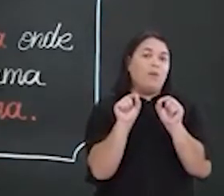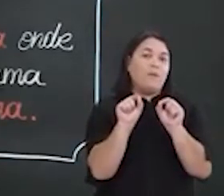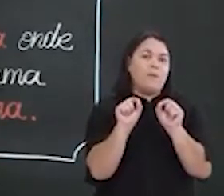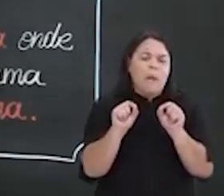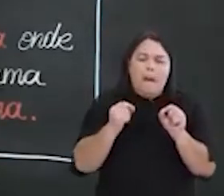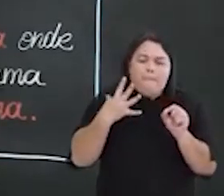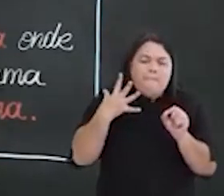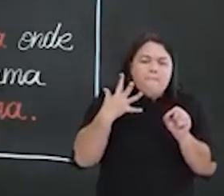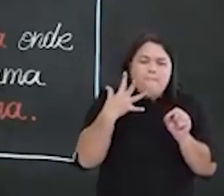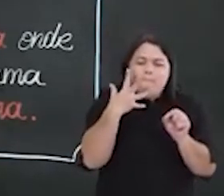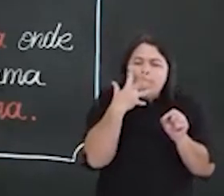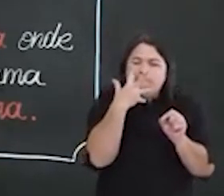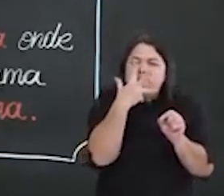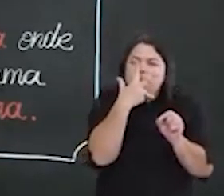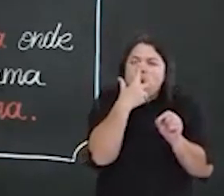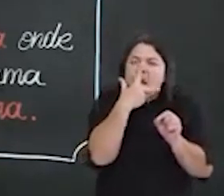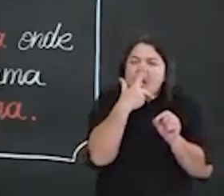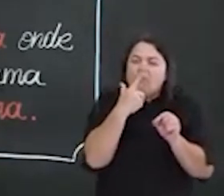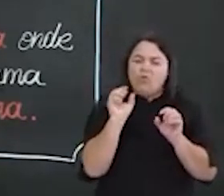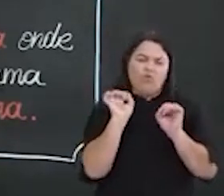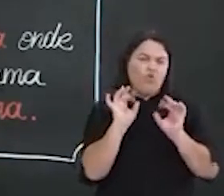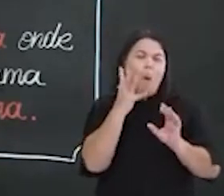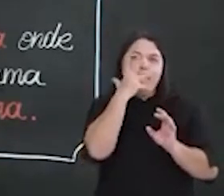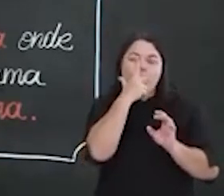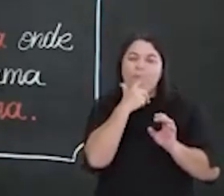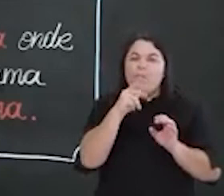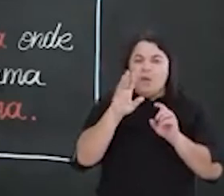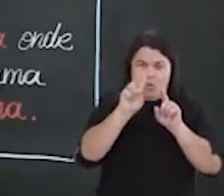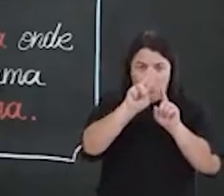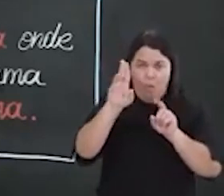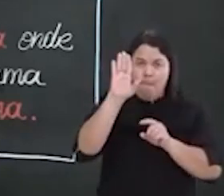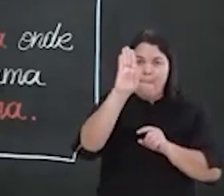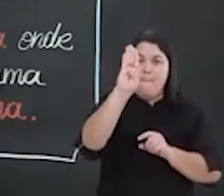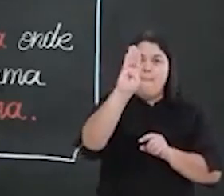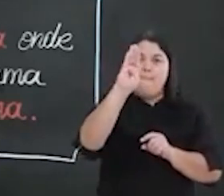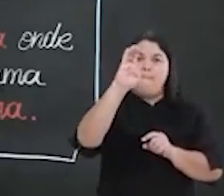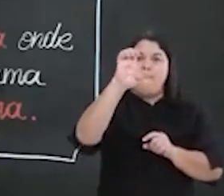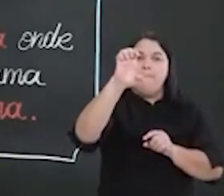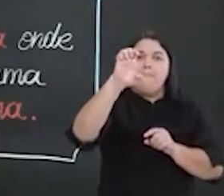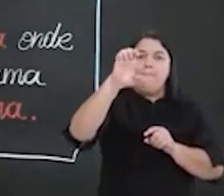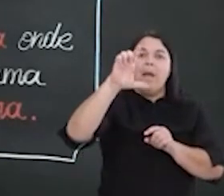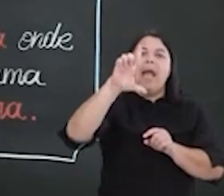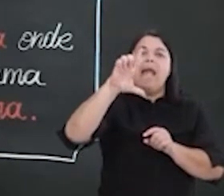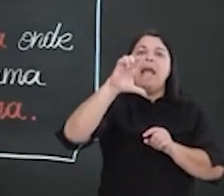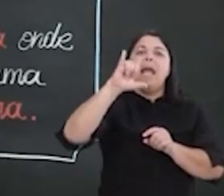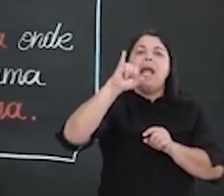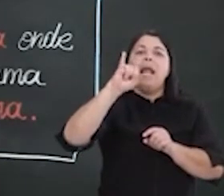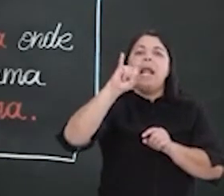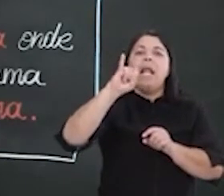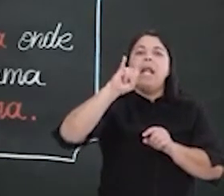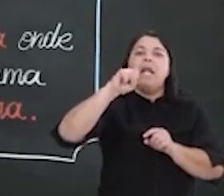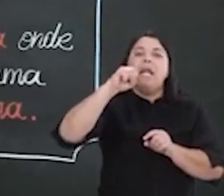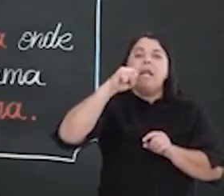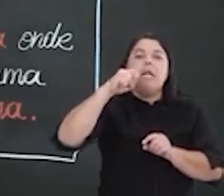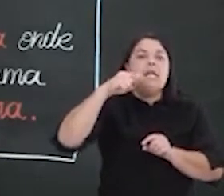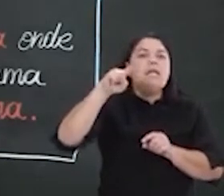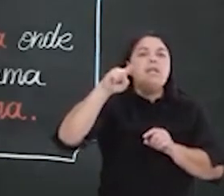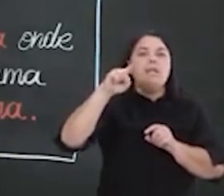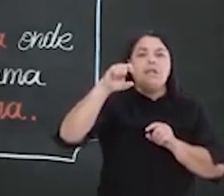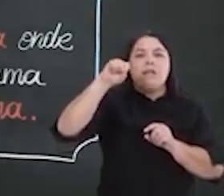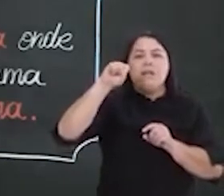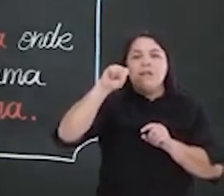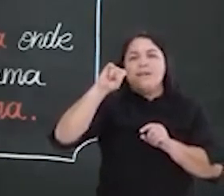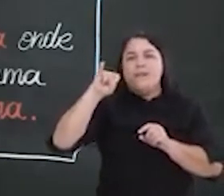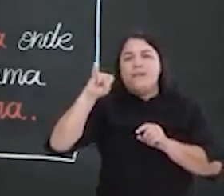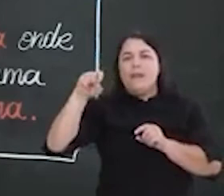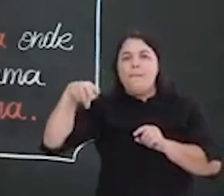ó, belíssima. Eu poderia dizer bastante bela, já seria um superlativo analítico. Mas aqui eu quis usar o substantivo sintético para